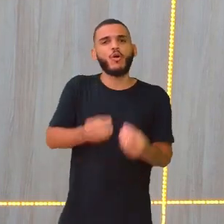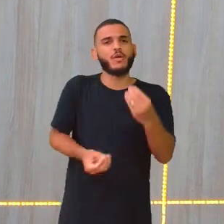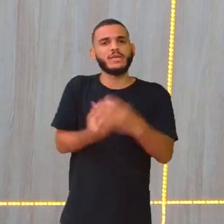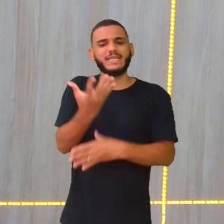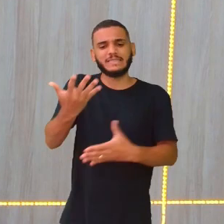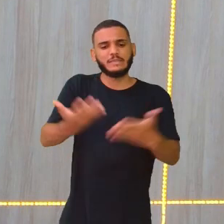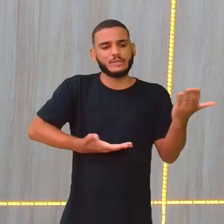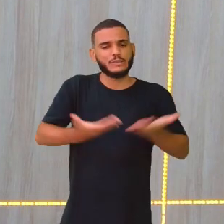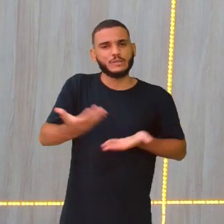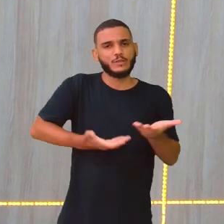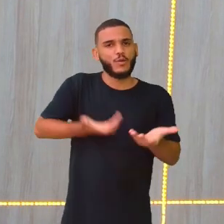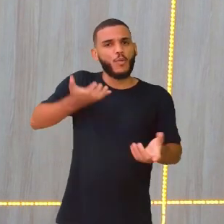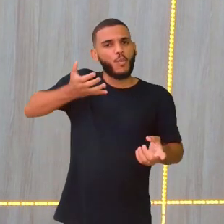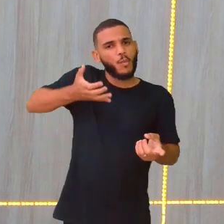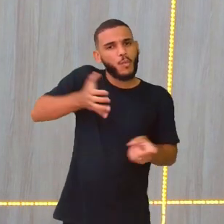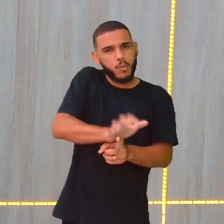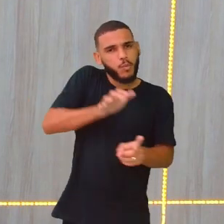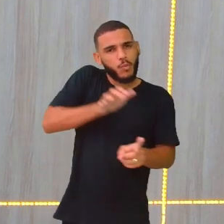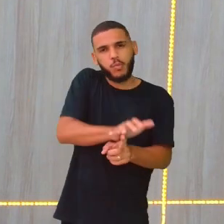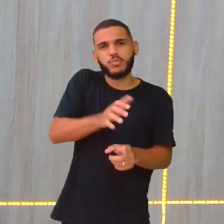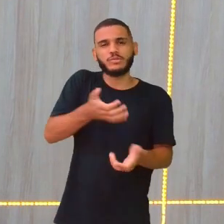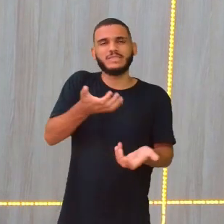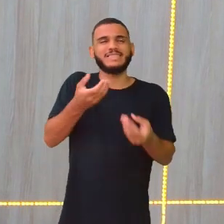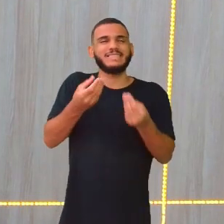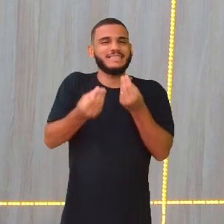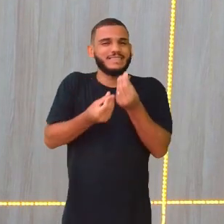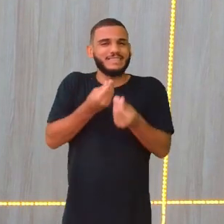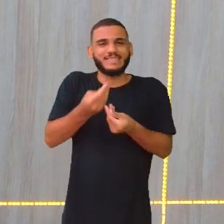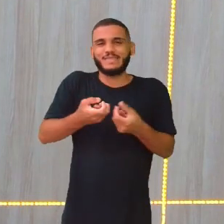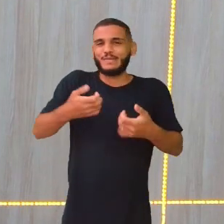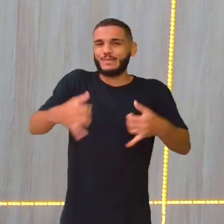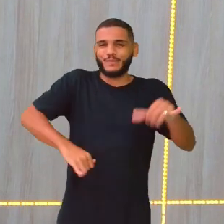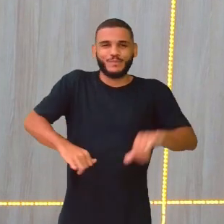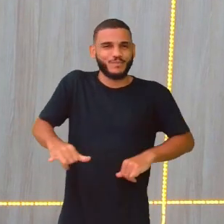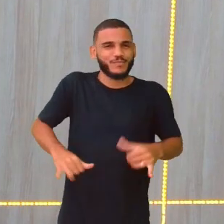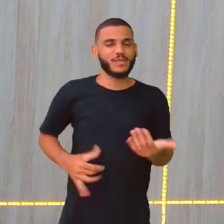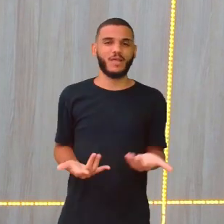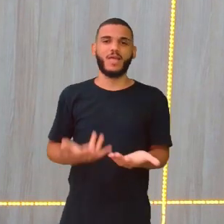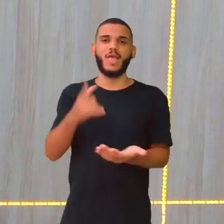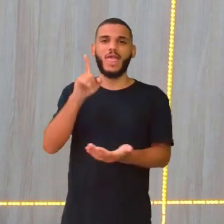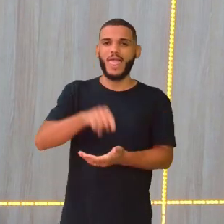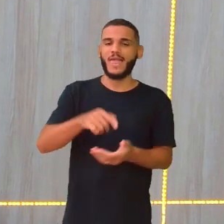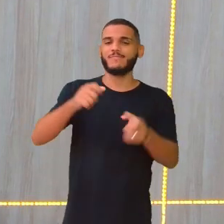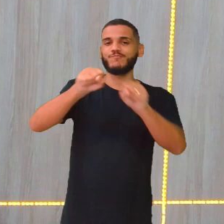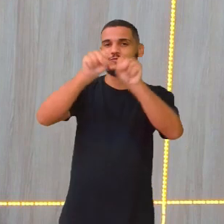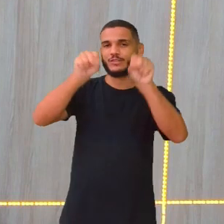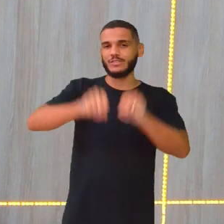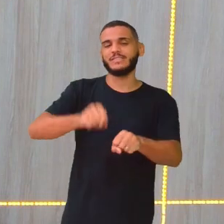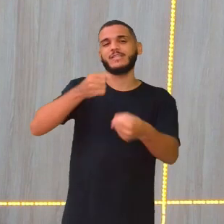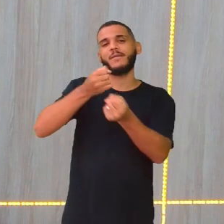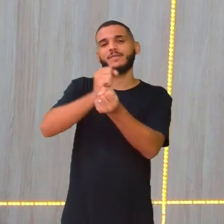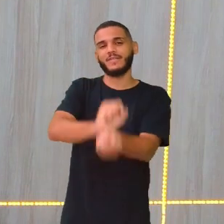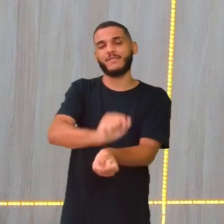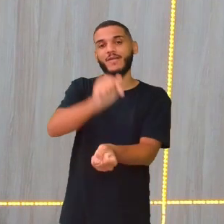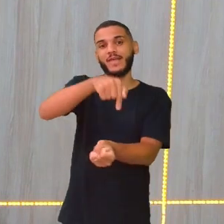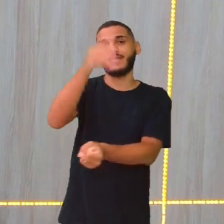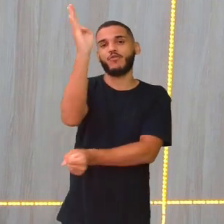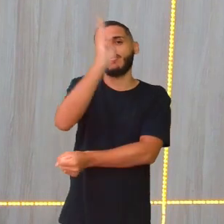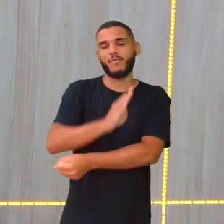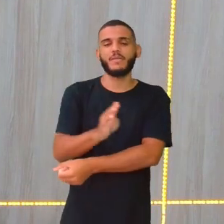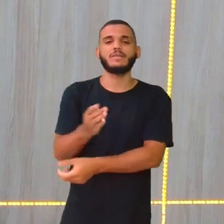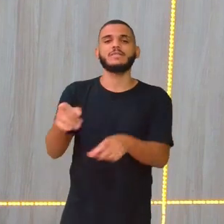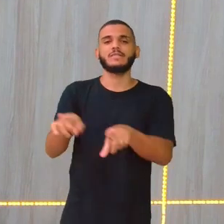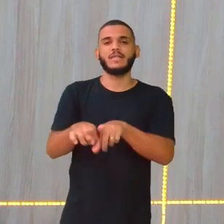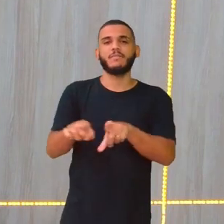aí a gente tem essa fundamentação, e aí o caráter racial do sistema escravista brasileiro e